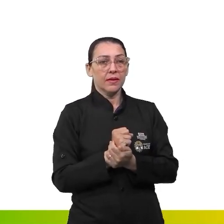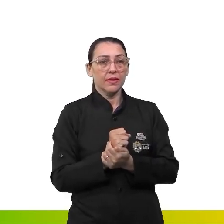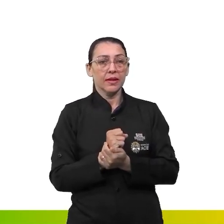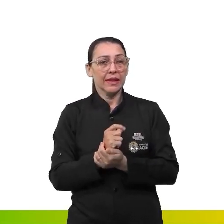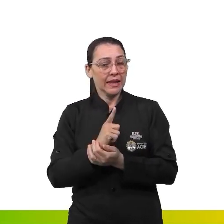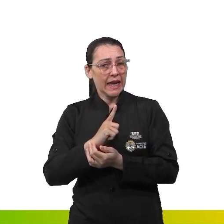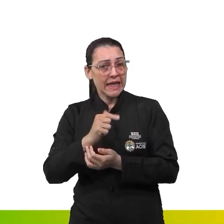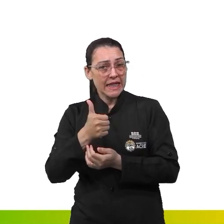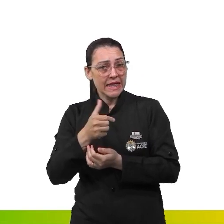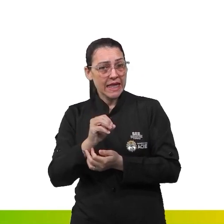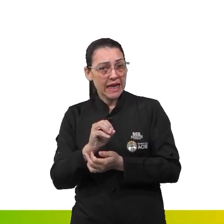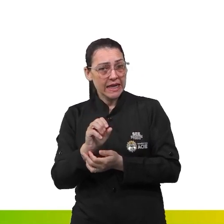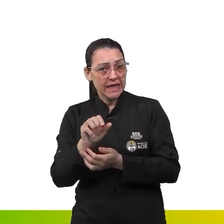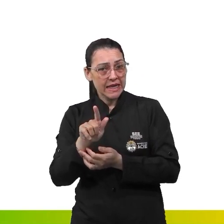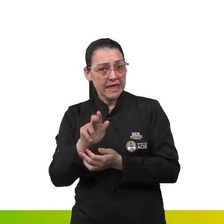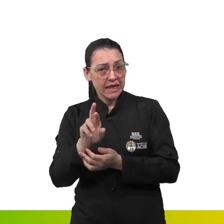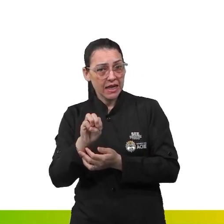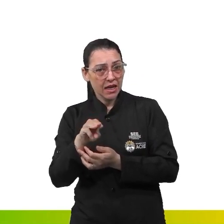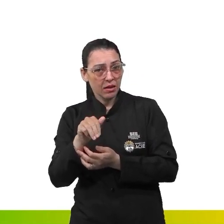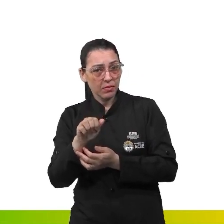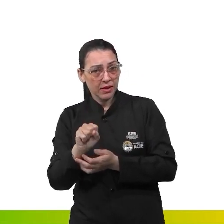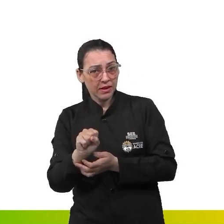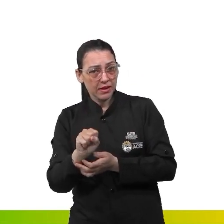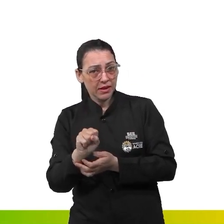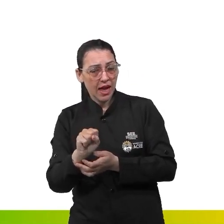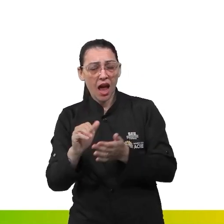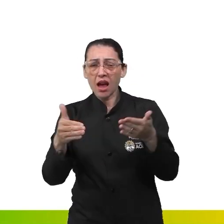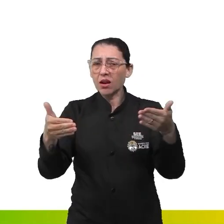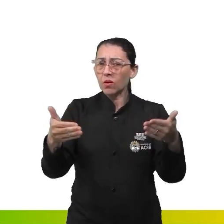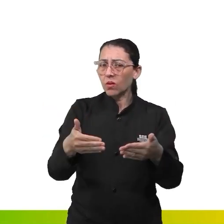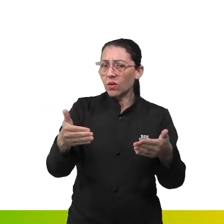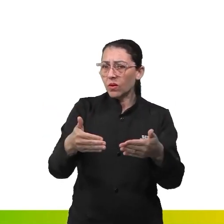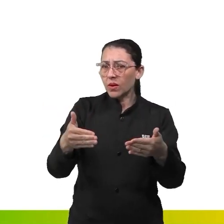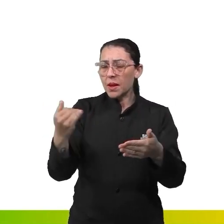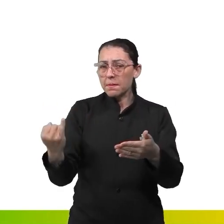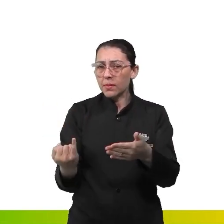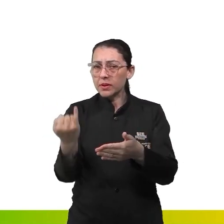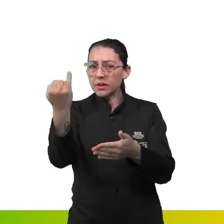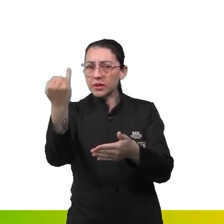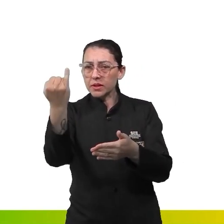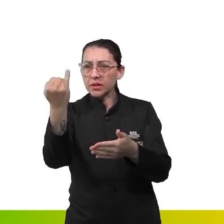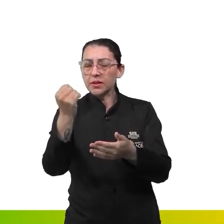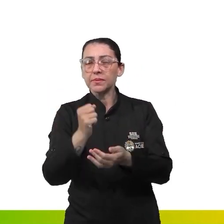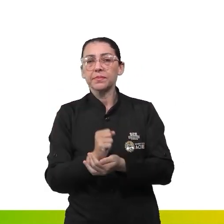restarão 10 gramas. Agora, uma coisa importante.